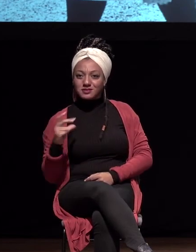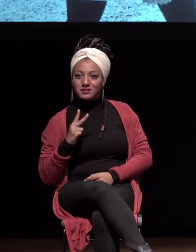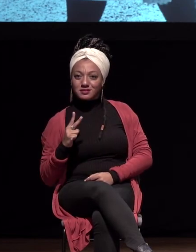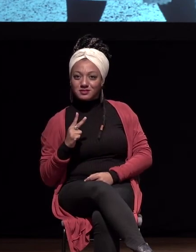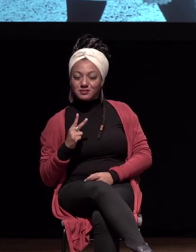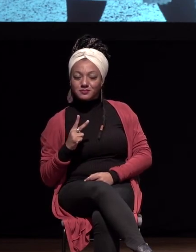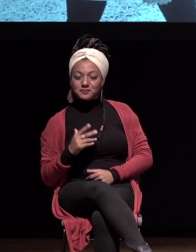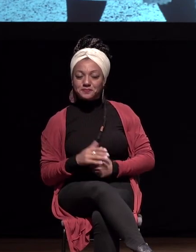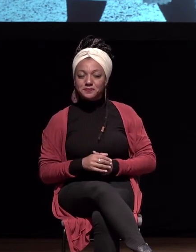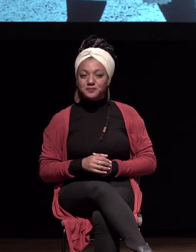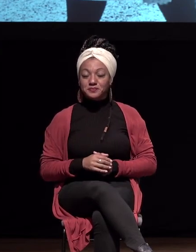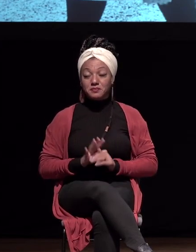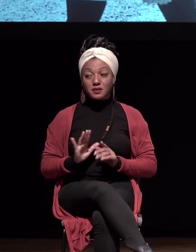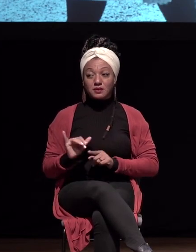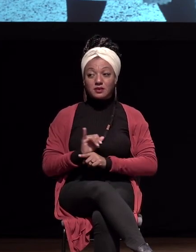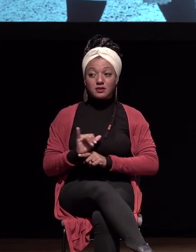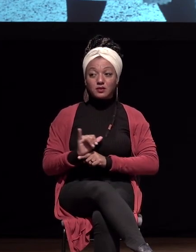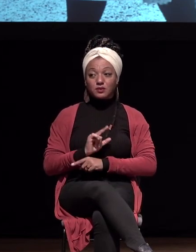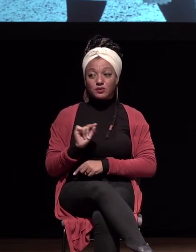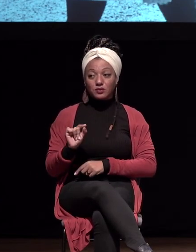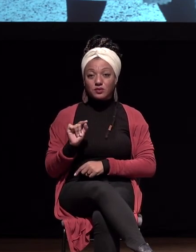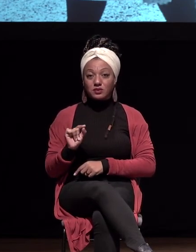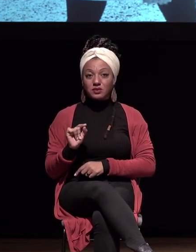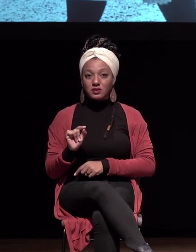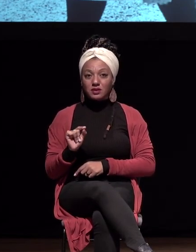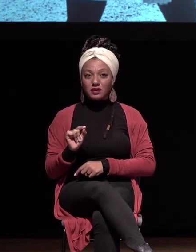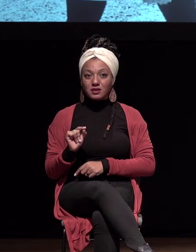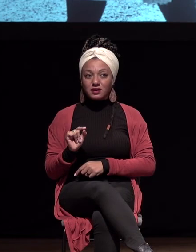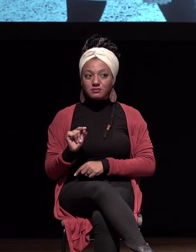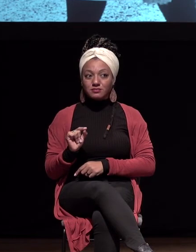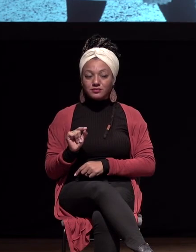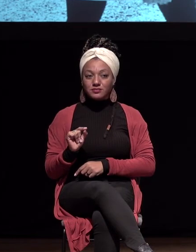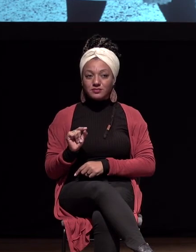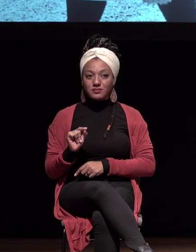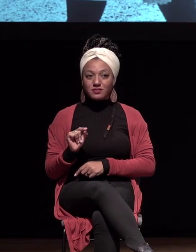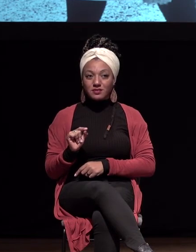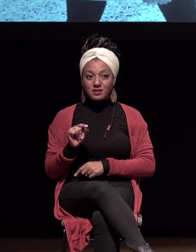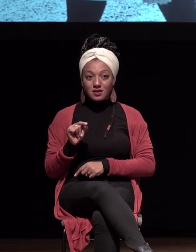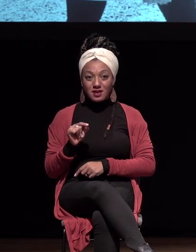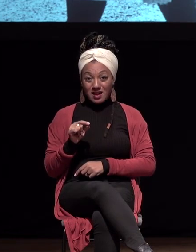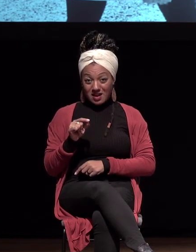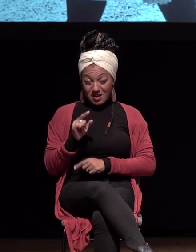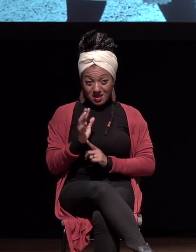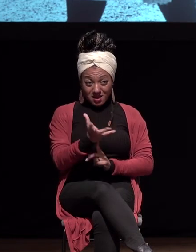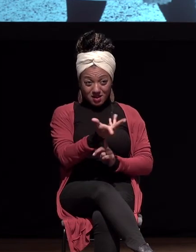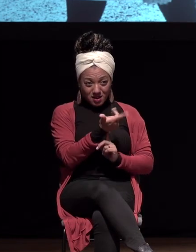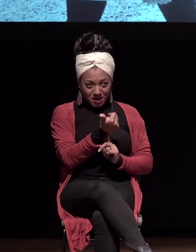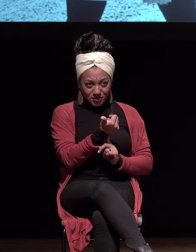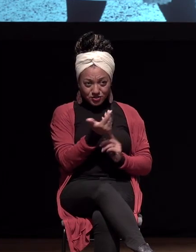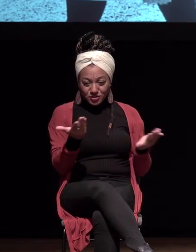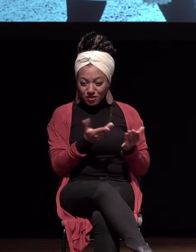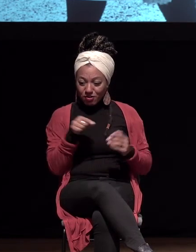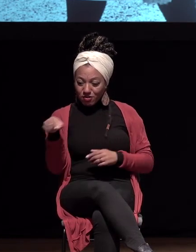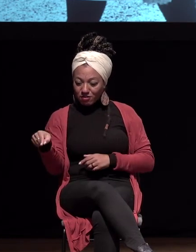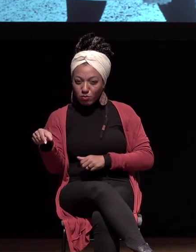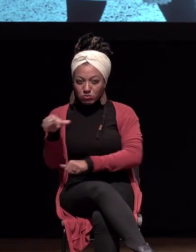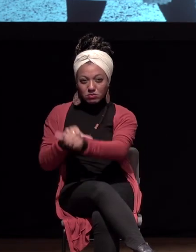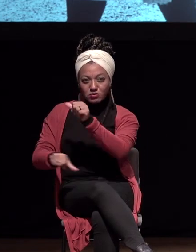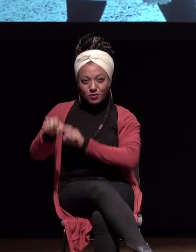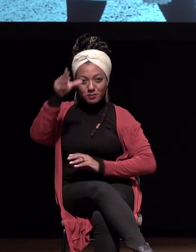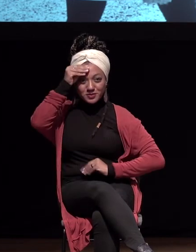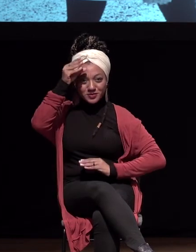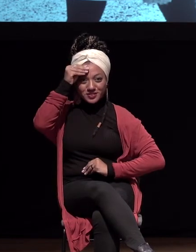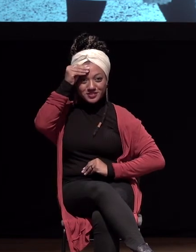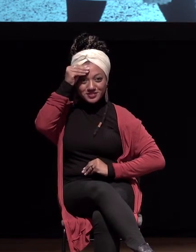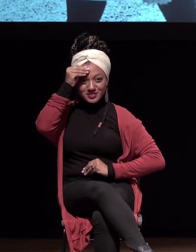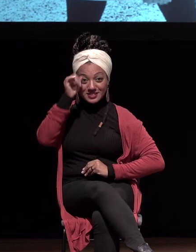que um caminho é colocar essa pessoa como personagem dentro desse acervo. Então, aqui, vocês estão agora com Maria Auxiliadora. Fica